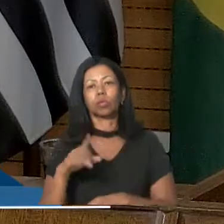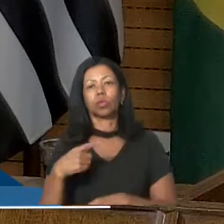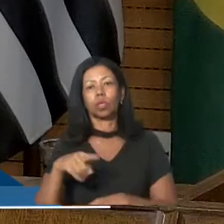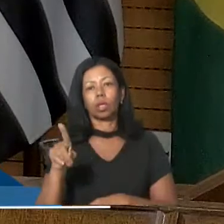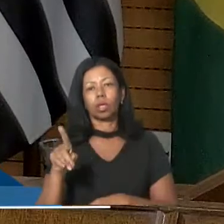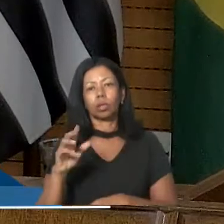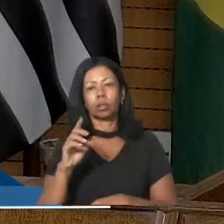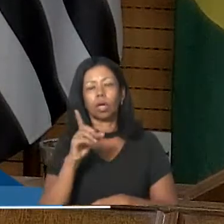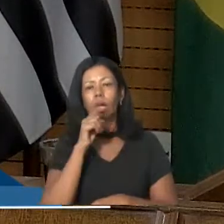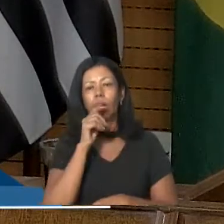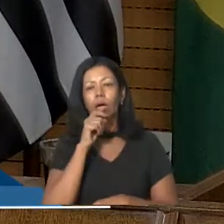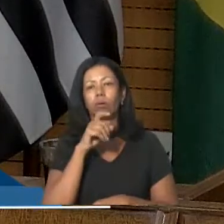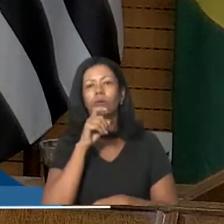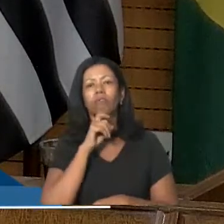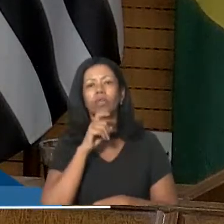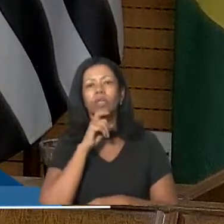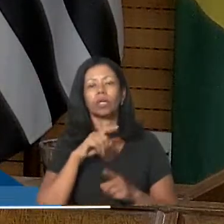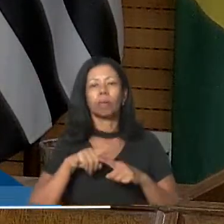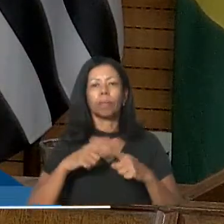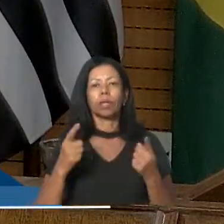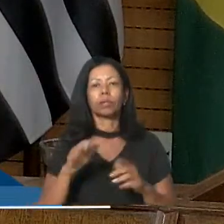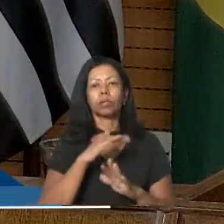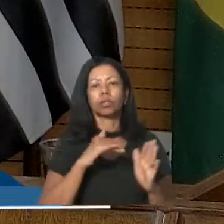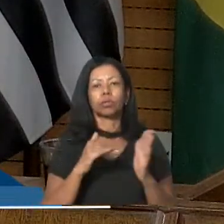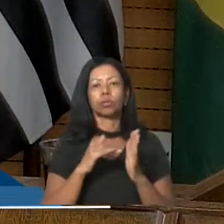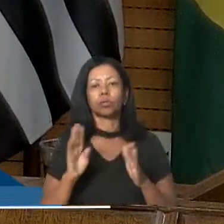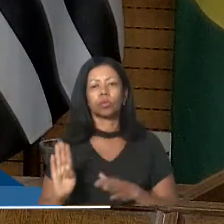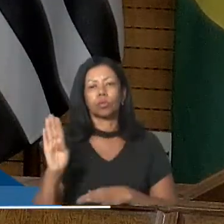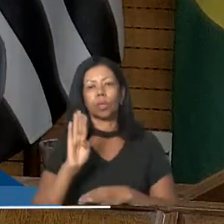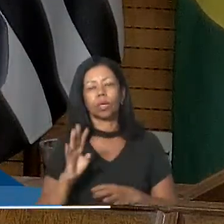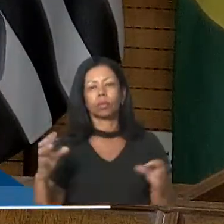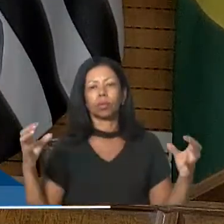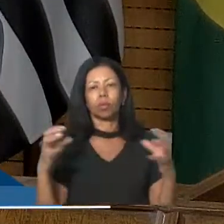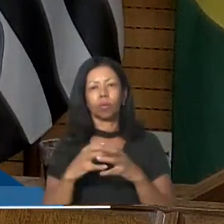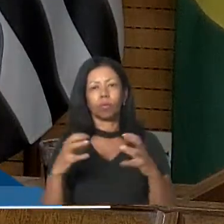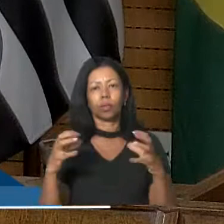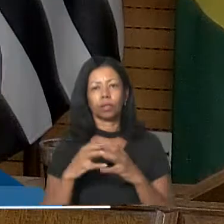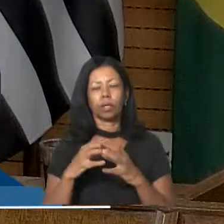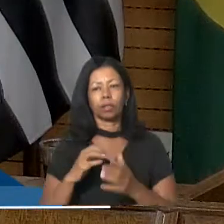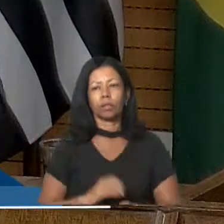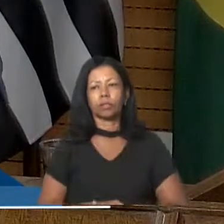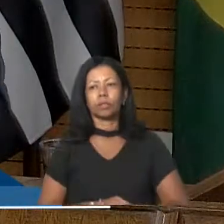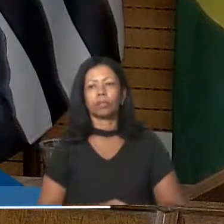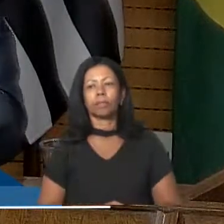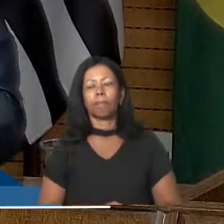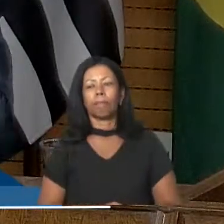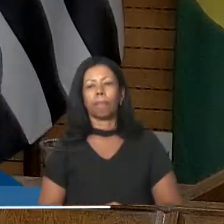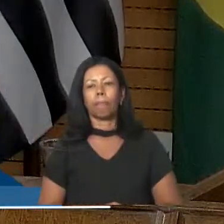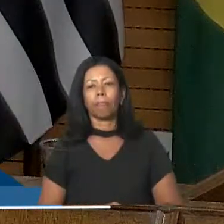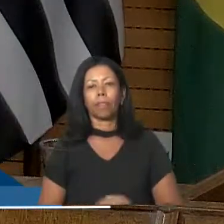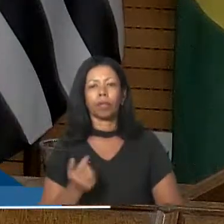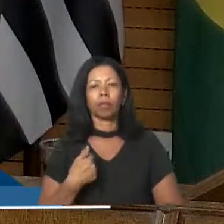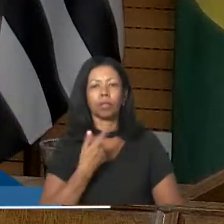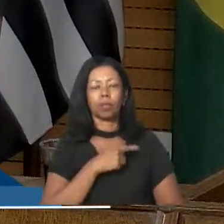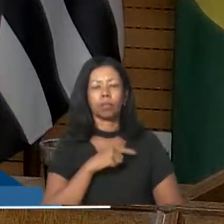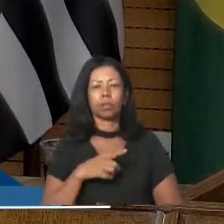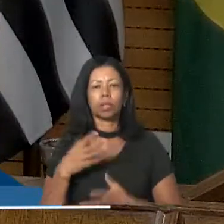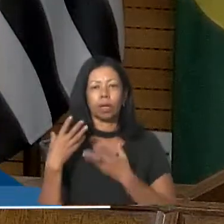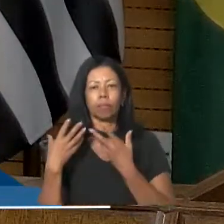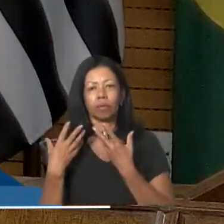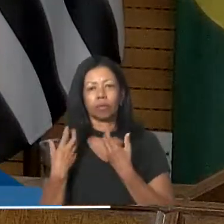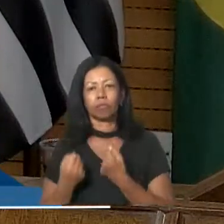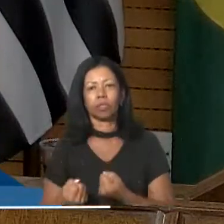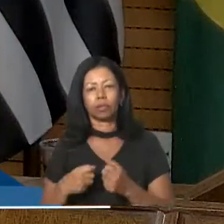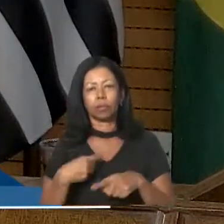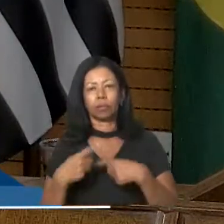também de todos os bairros da cidade de Cubatão, que são chamados de comunidade. Vejam bem, o que nós estamos aprovando daqui a pouco, após